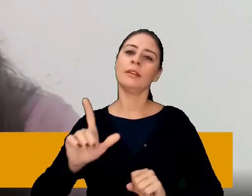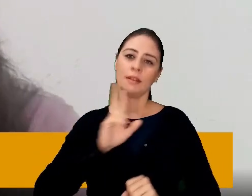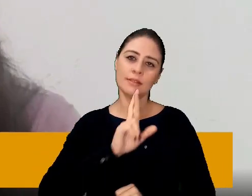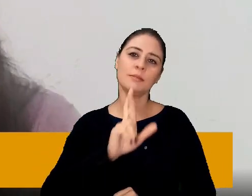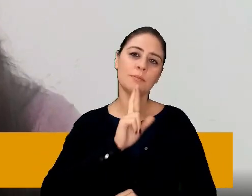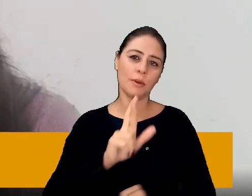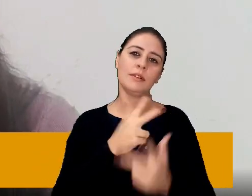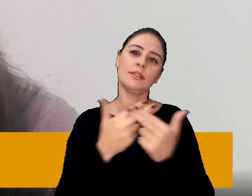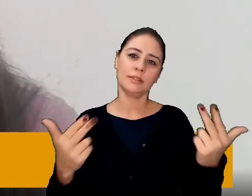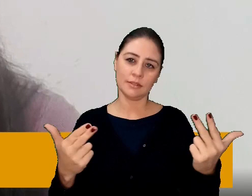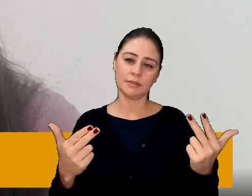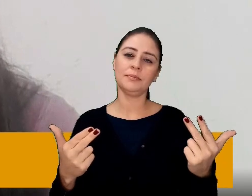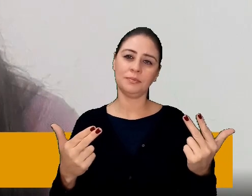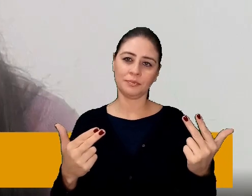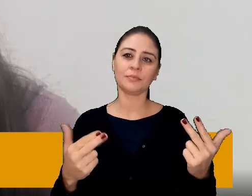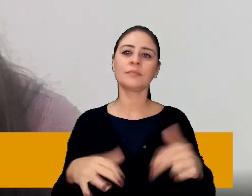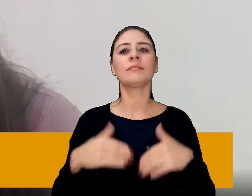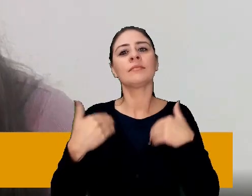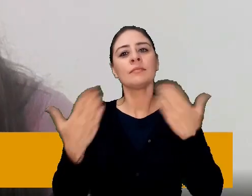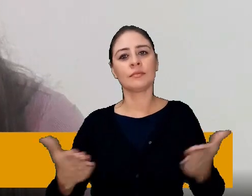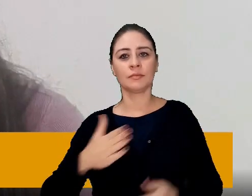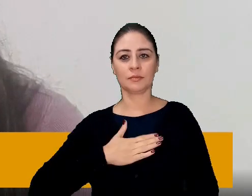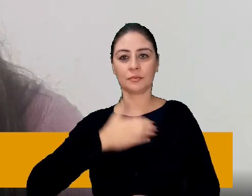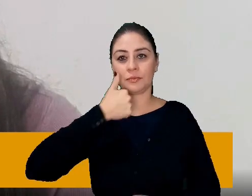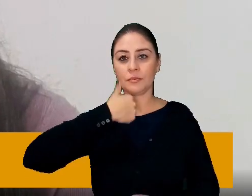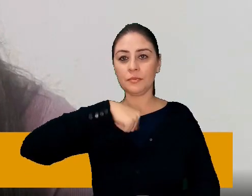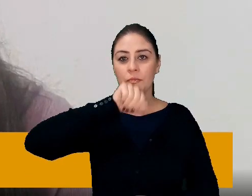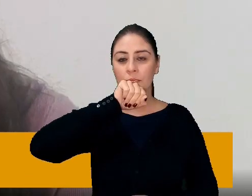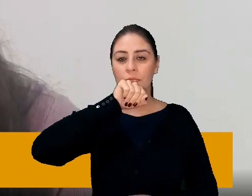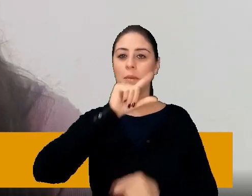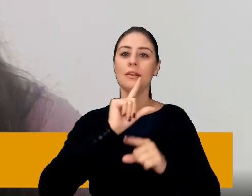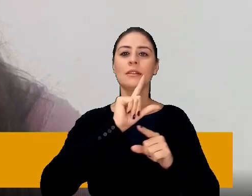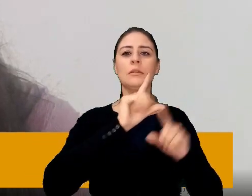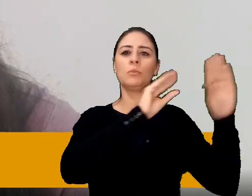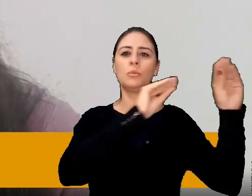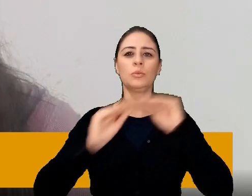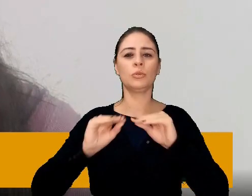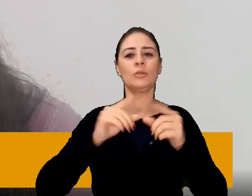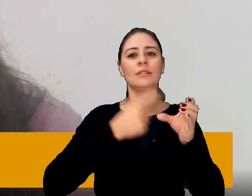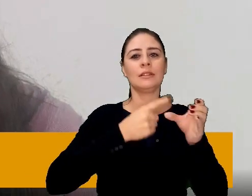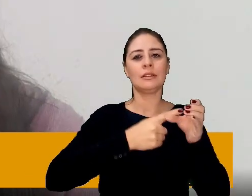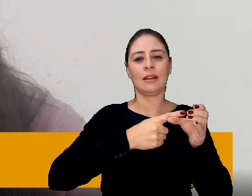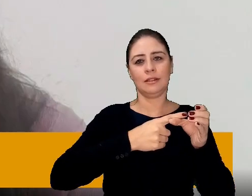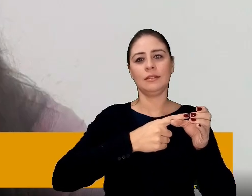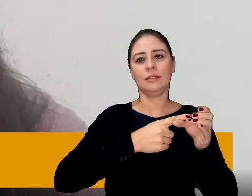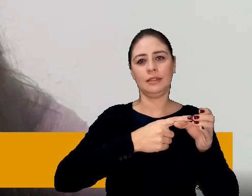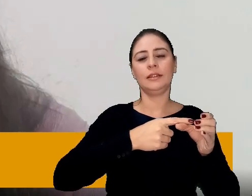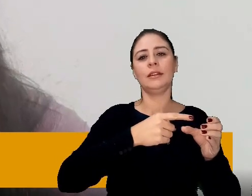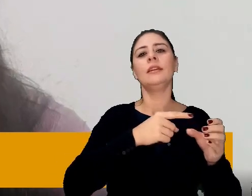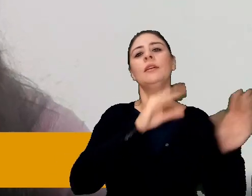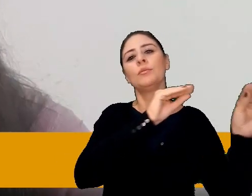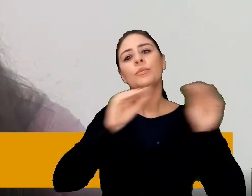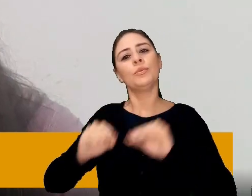né, para as coisas. Então, a minha mãe saiu de Mangueirinha em 1979, veio trabalhar como